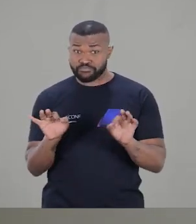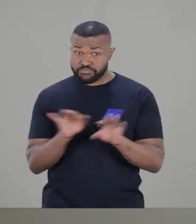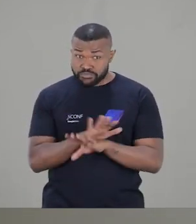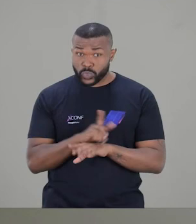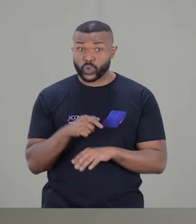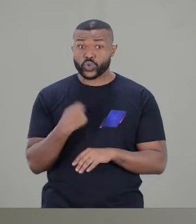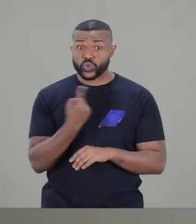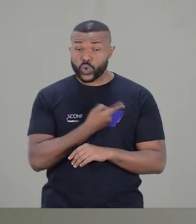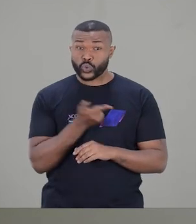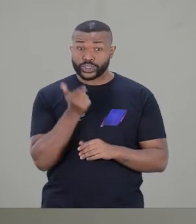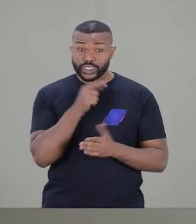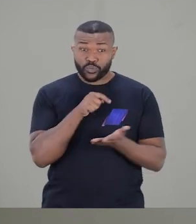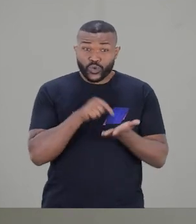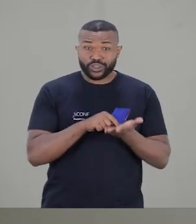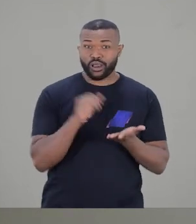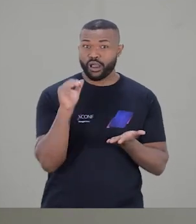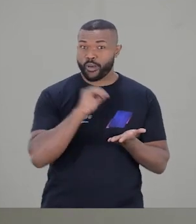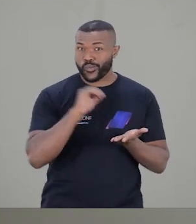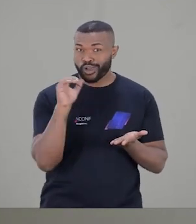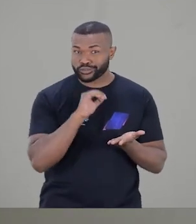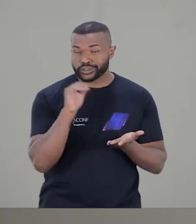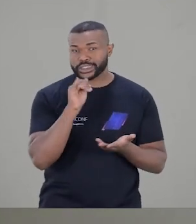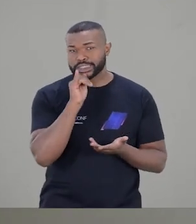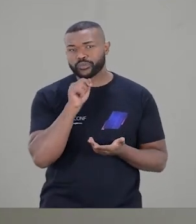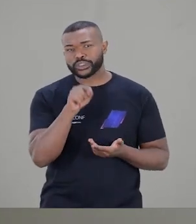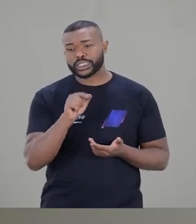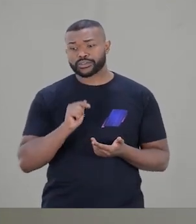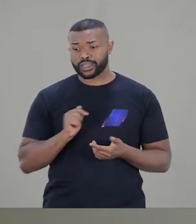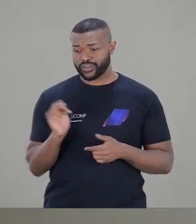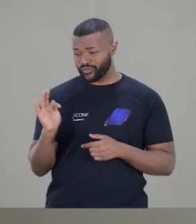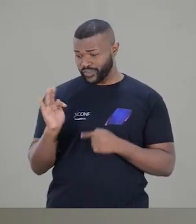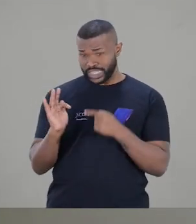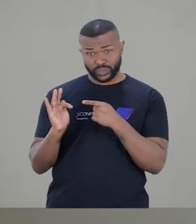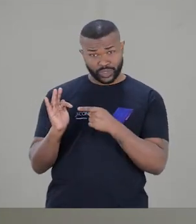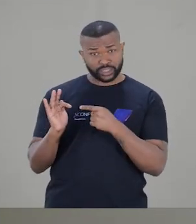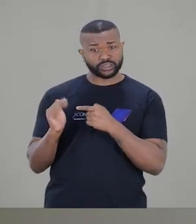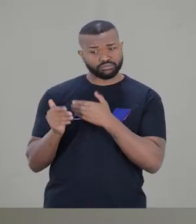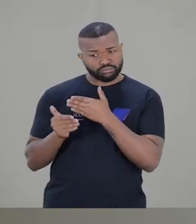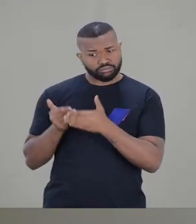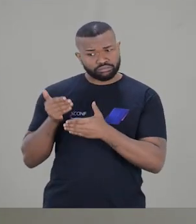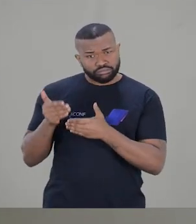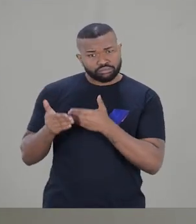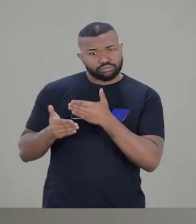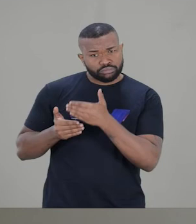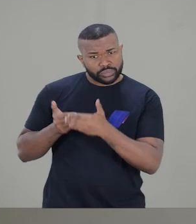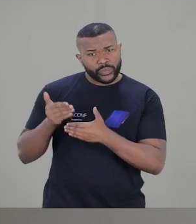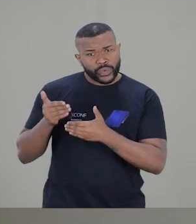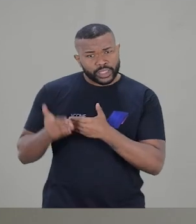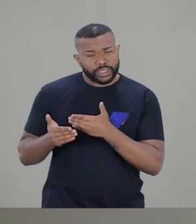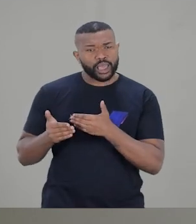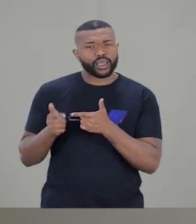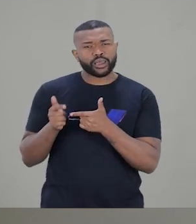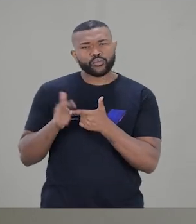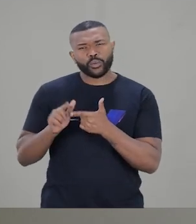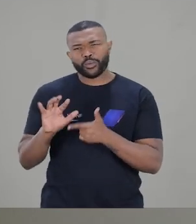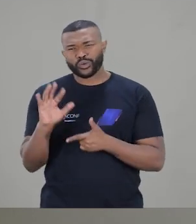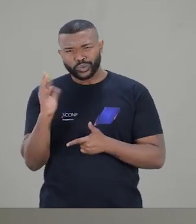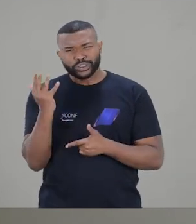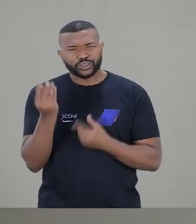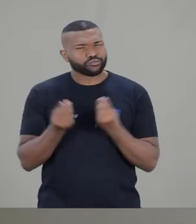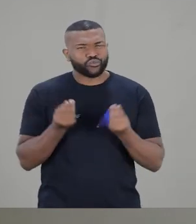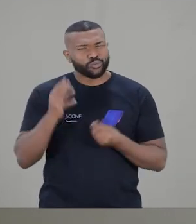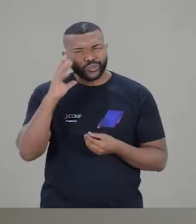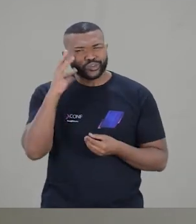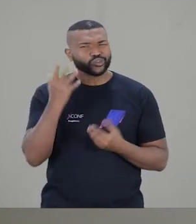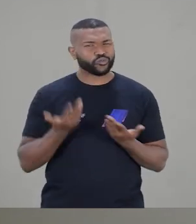também conseguiu ter um botão de emergência. Imagina que você tem uma feature em produção, essa feature tem um bug, tem um crash crítico,